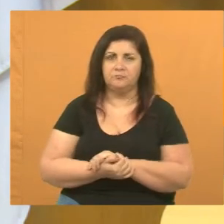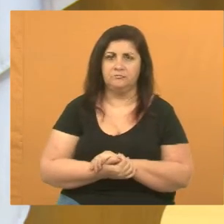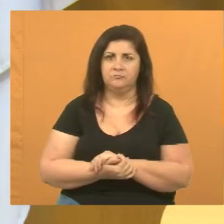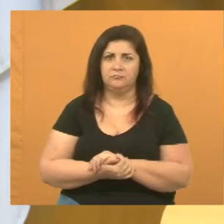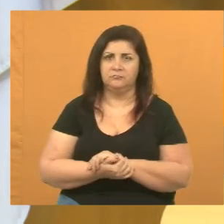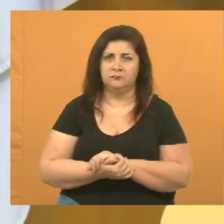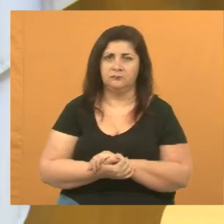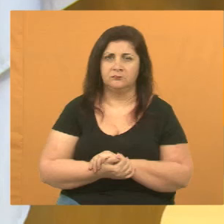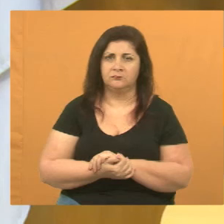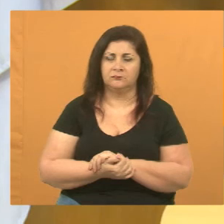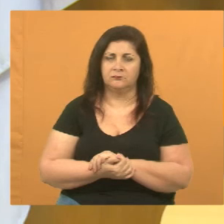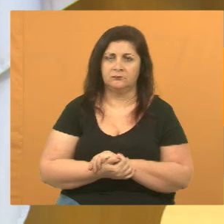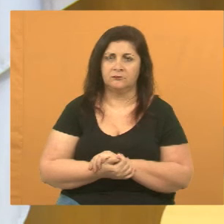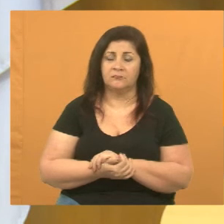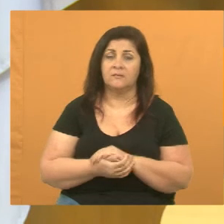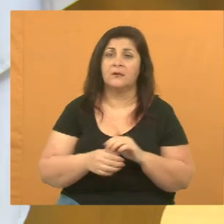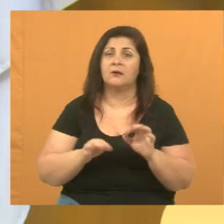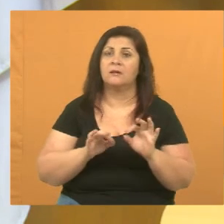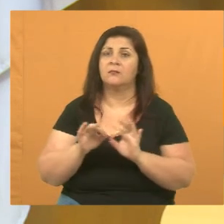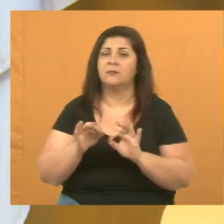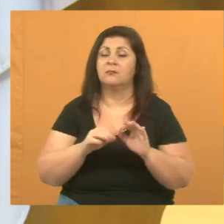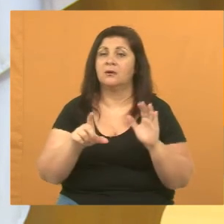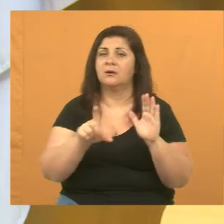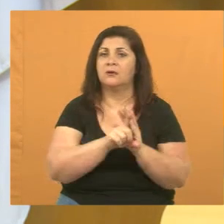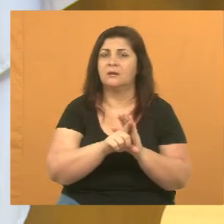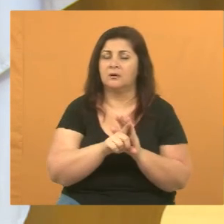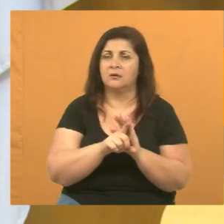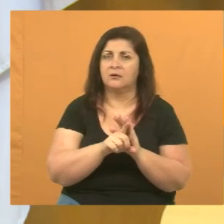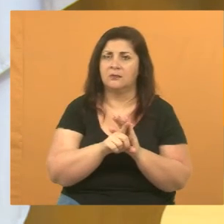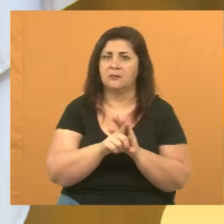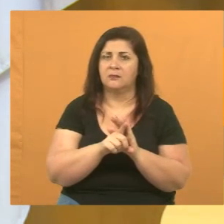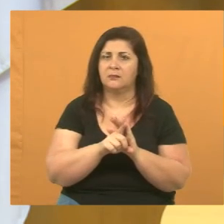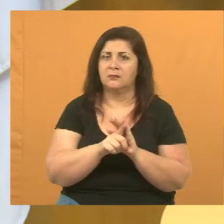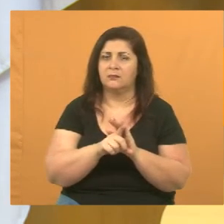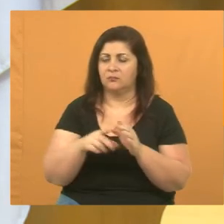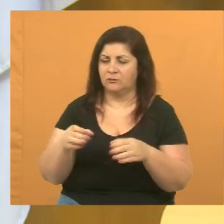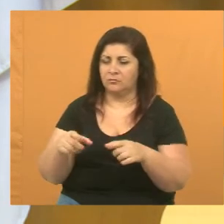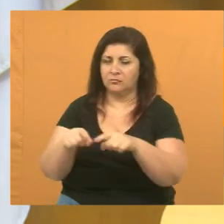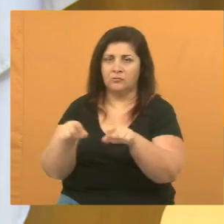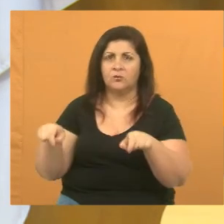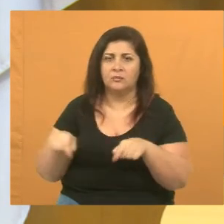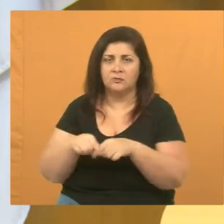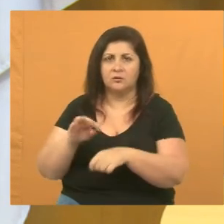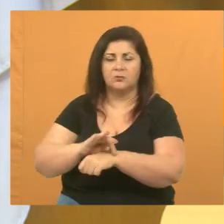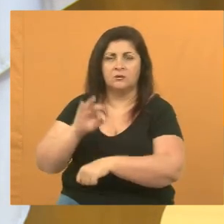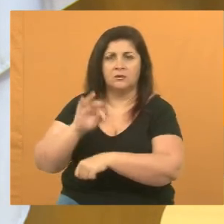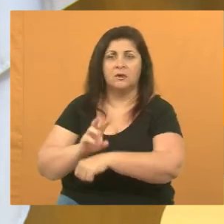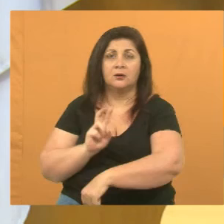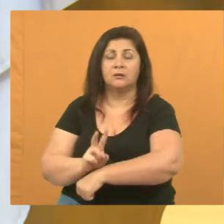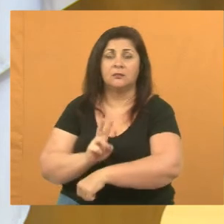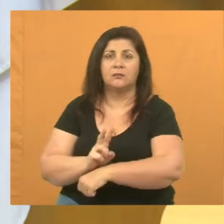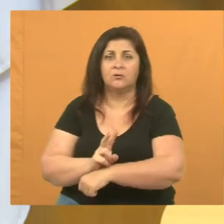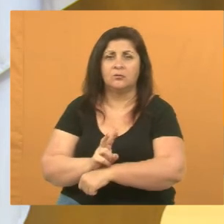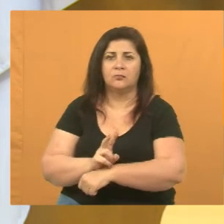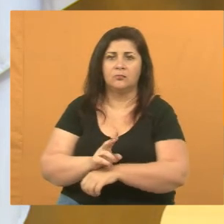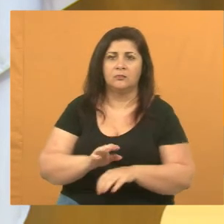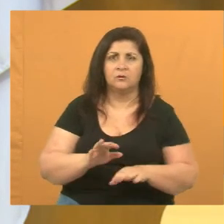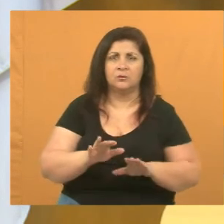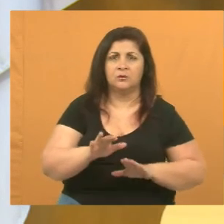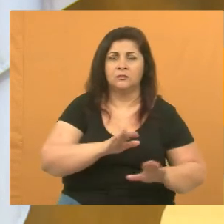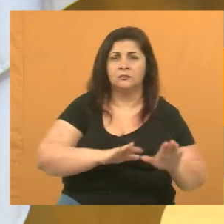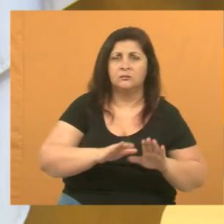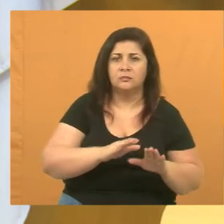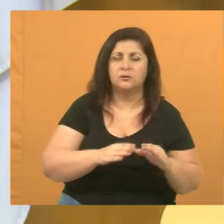É um projeto que vai atualizar a lei do escritório técnico, que cuida dos projetos das